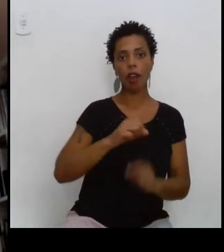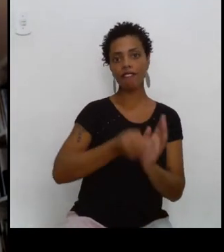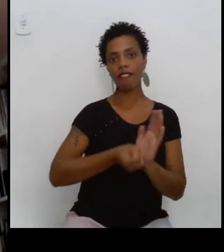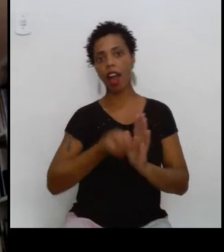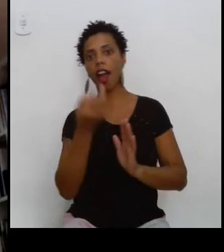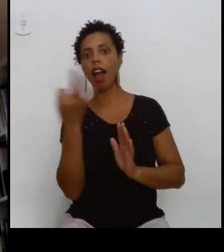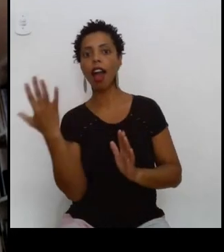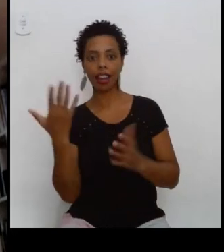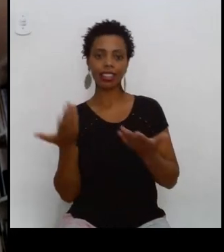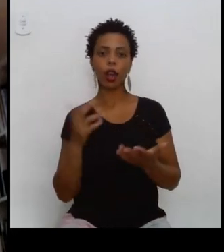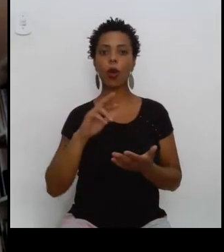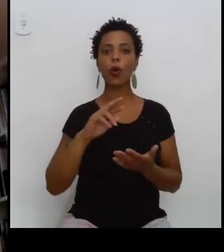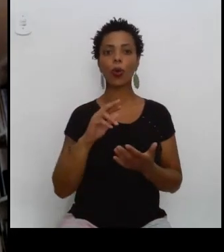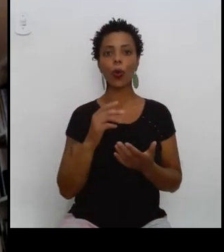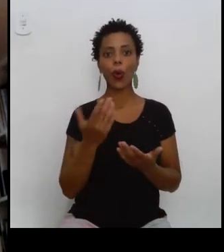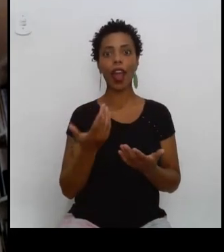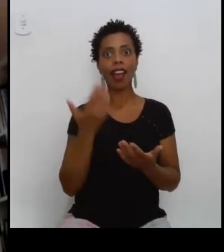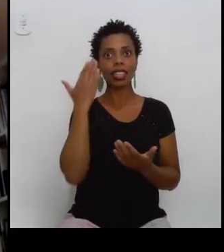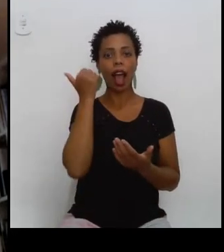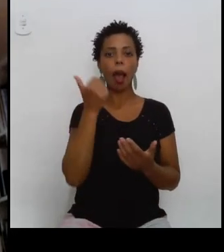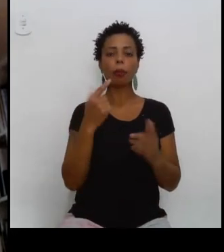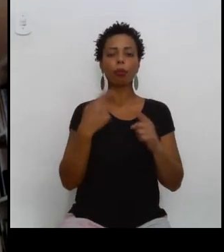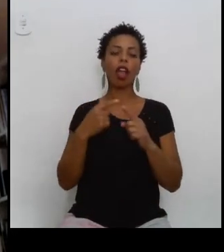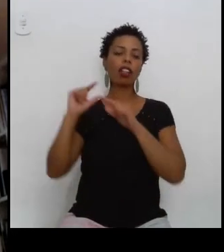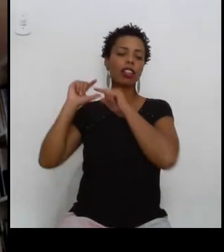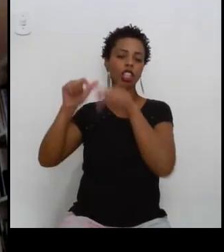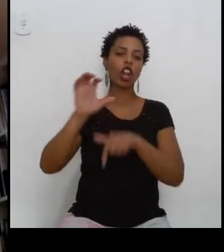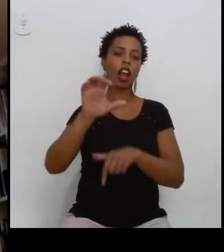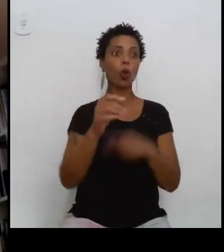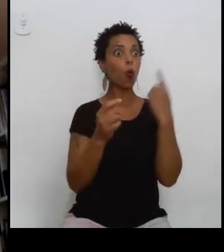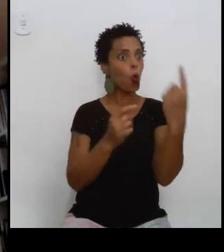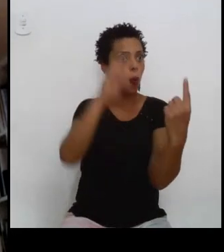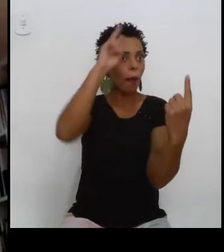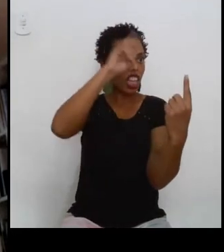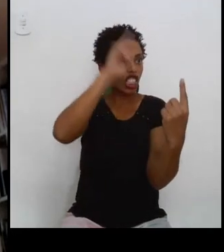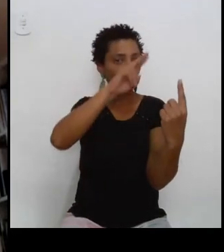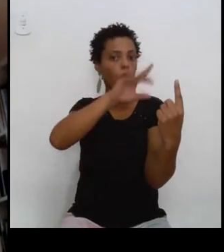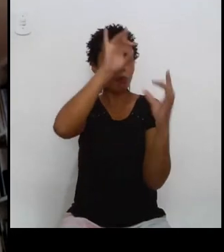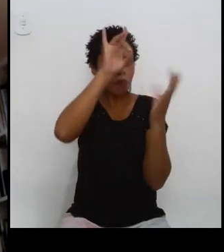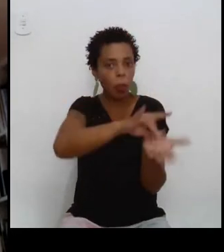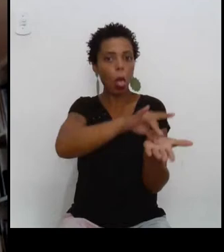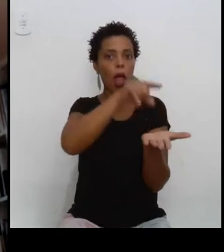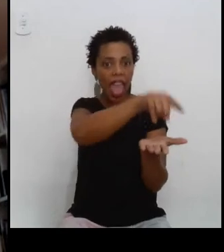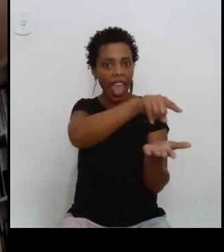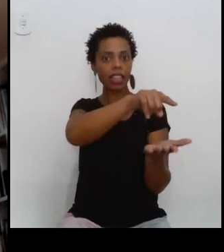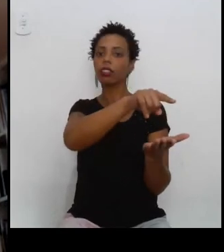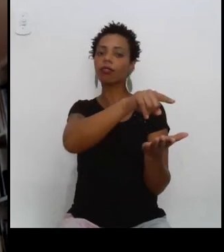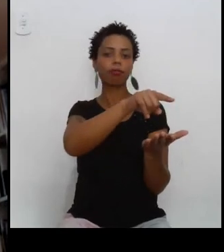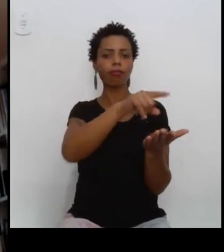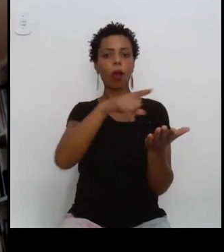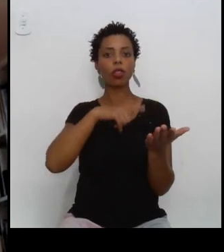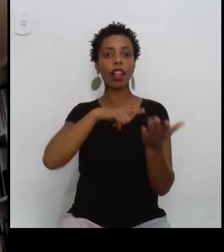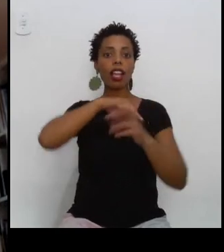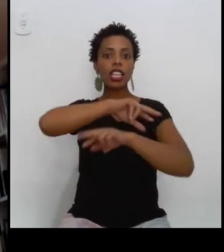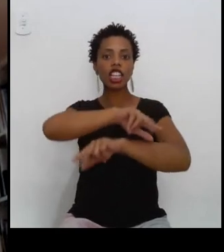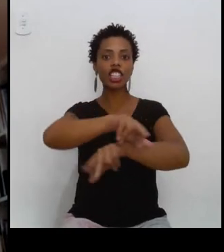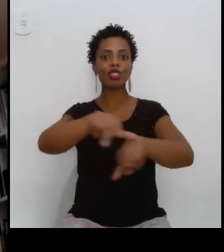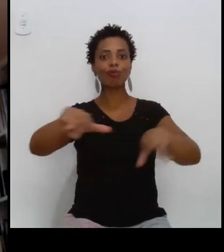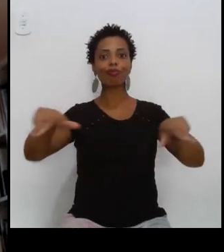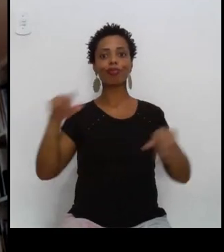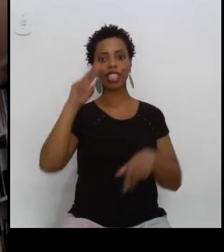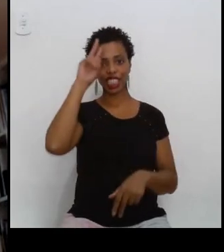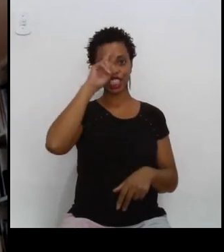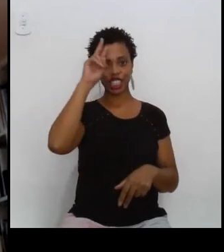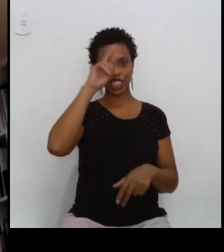mais tradicional de uma história única totalizante verdadeira hum nessas histórias que a gente trabalha então